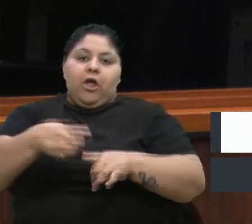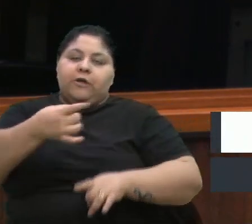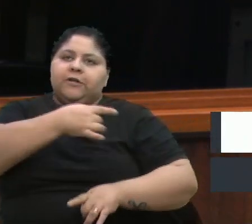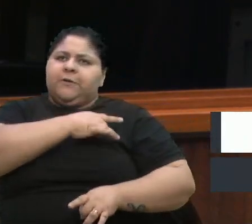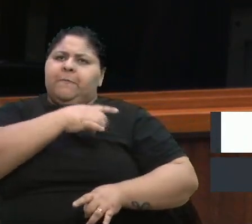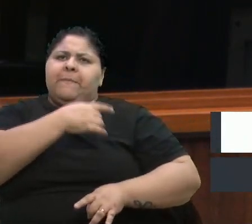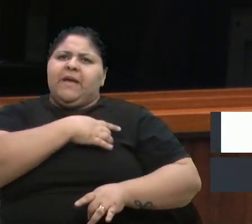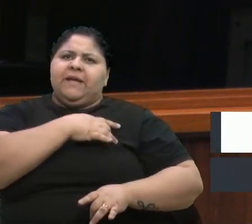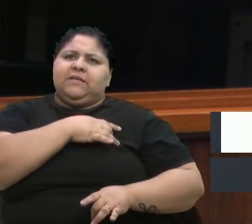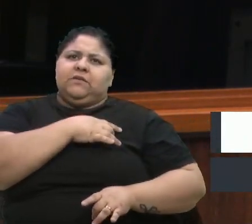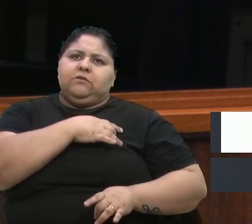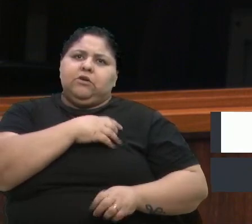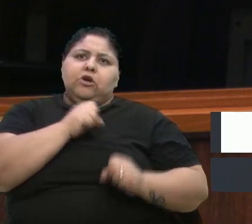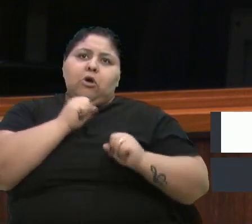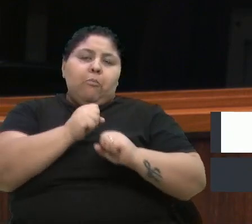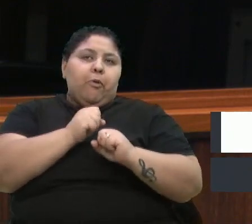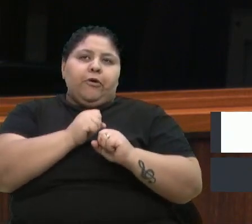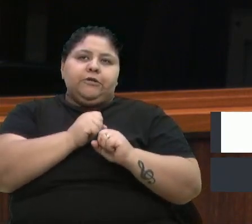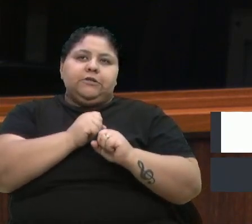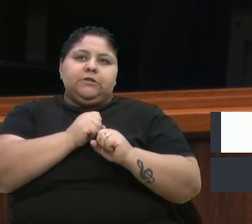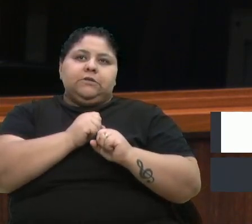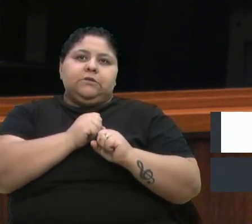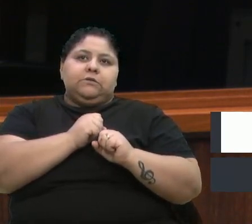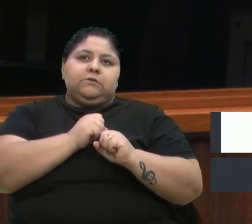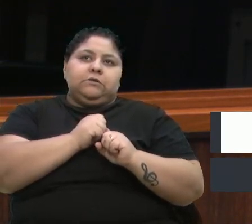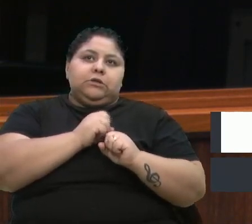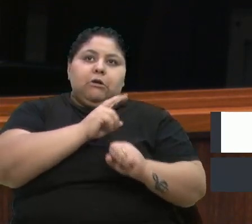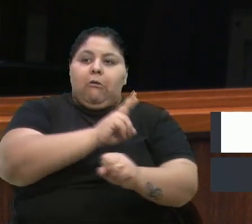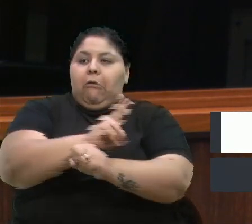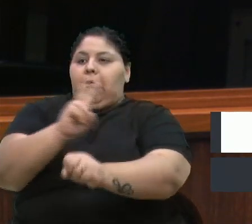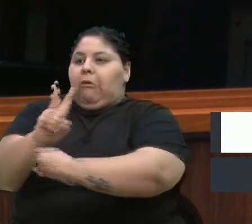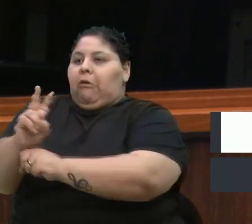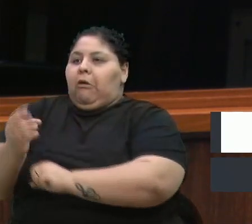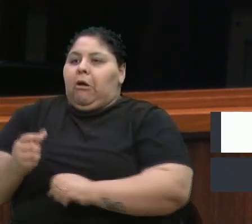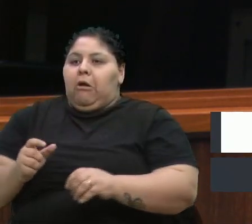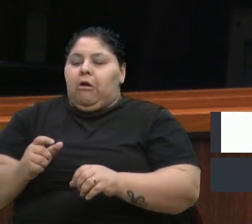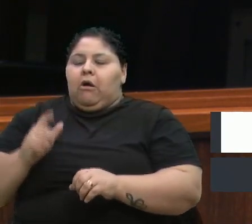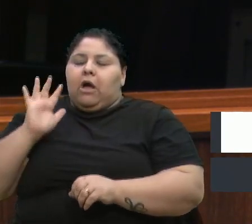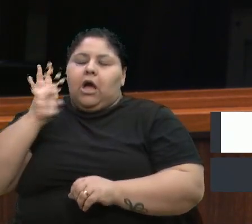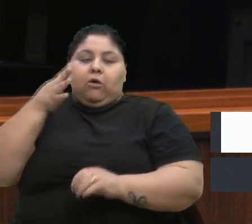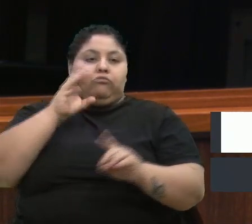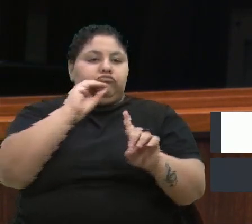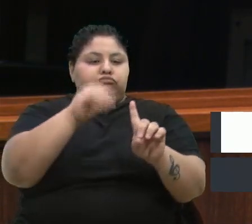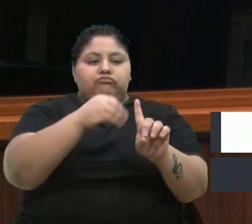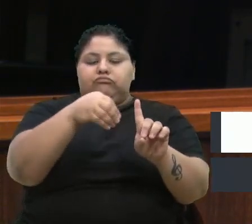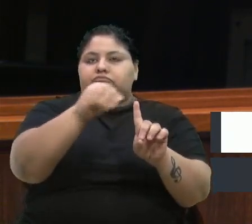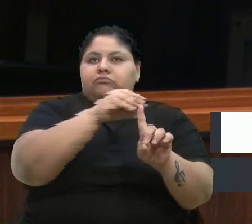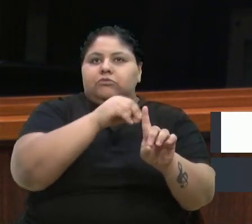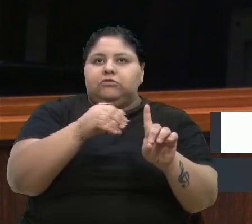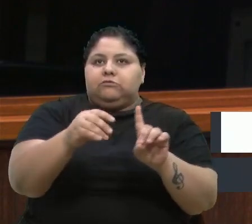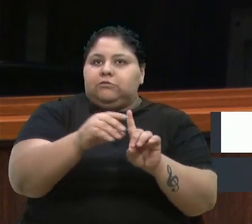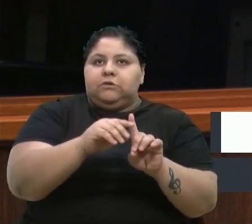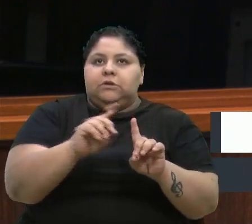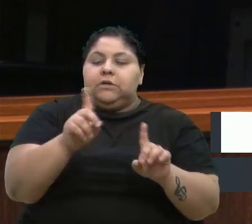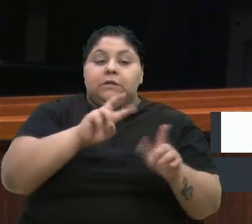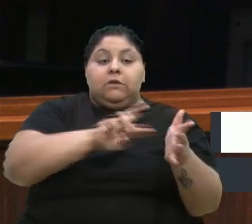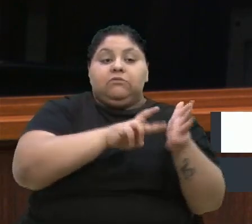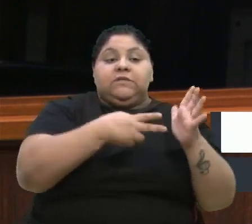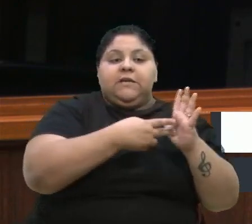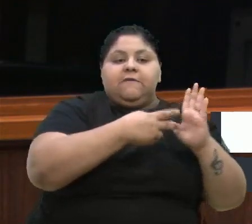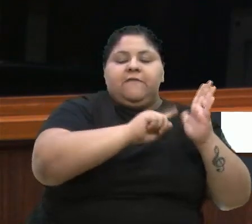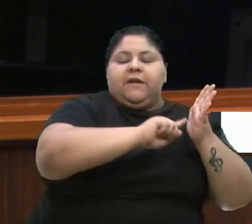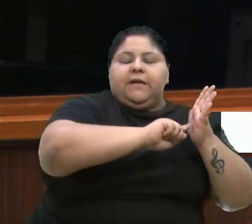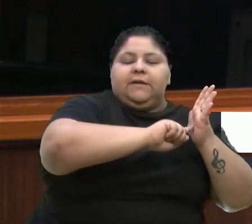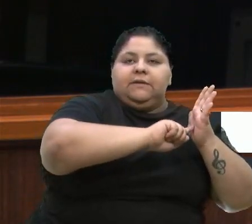suposta perseguição, de possibilidade de assédio. Então, não se trata de fazer denúncia. E,